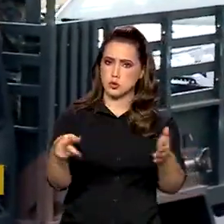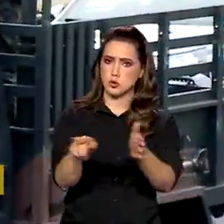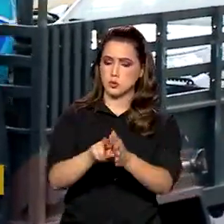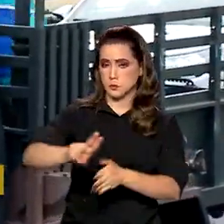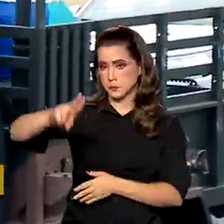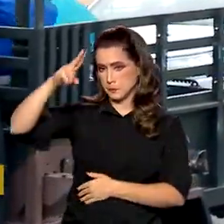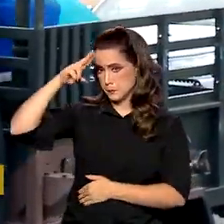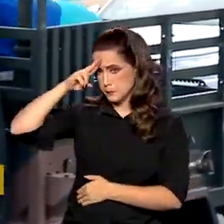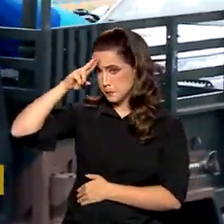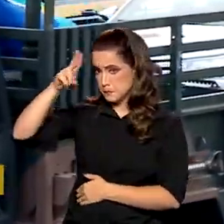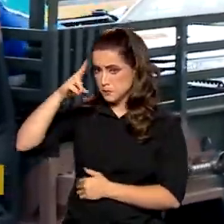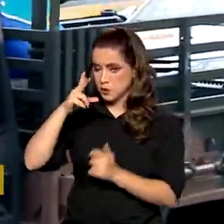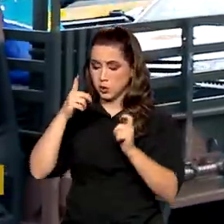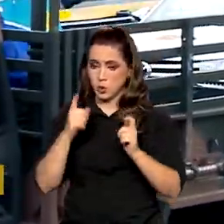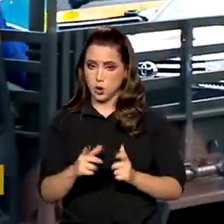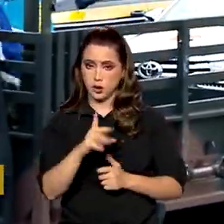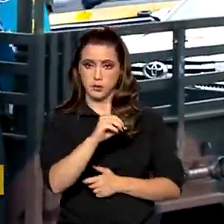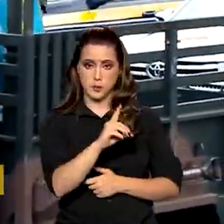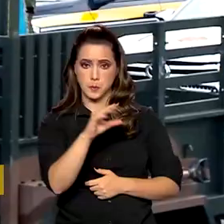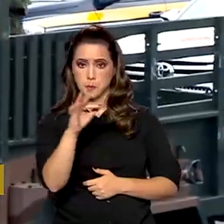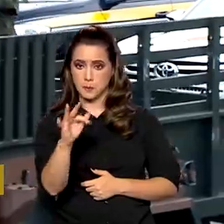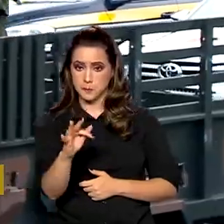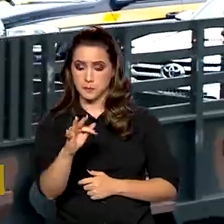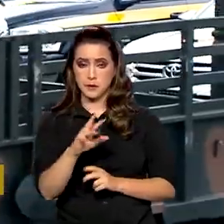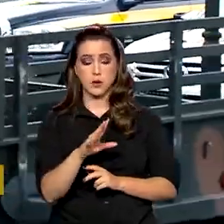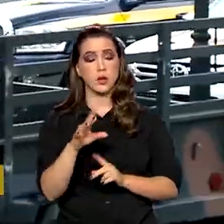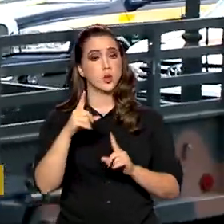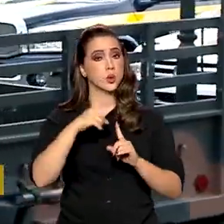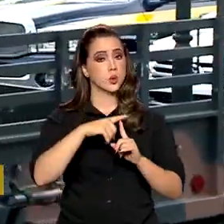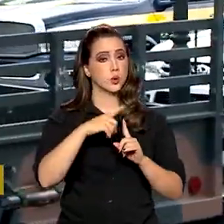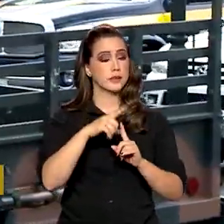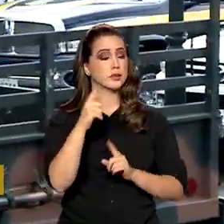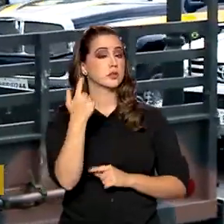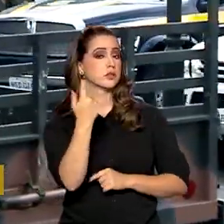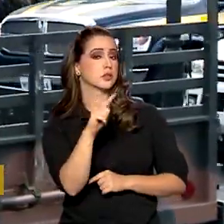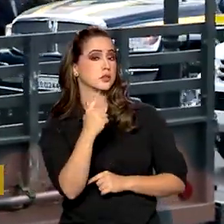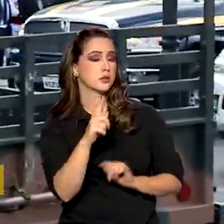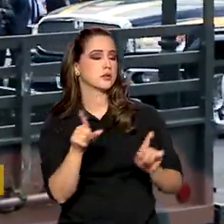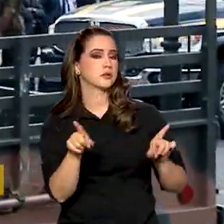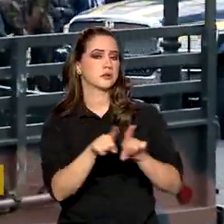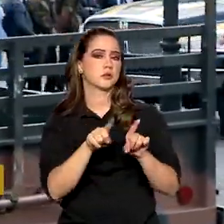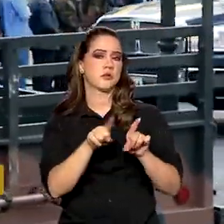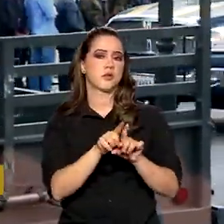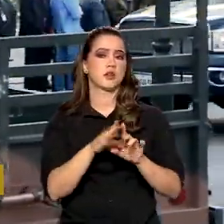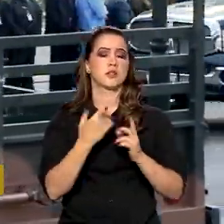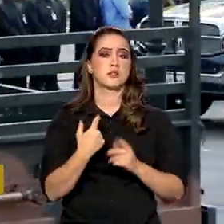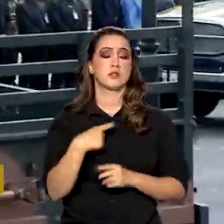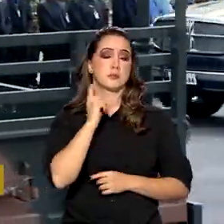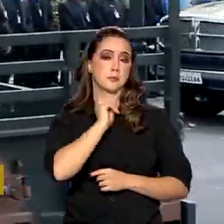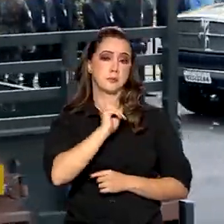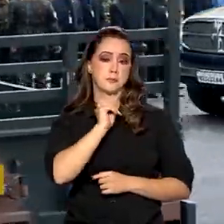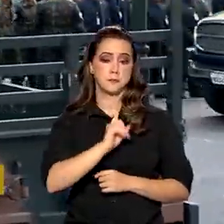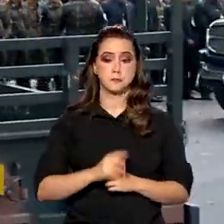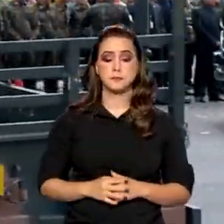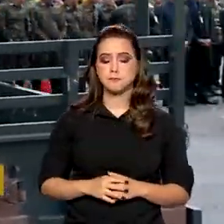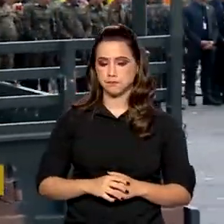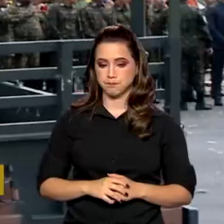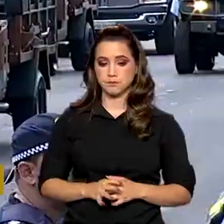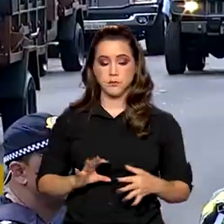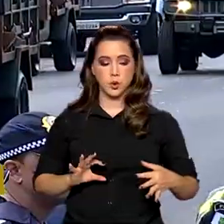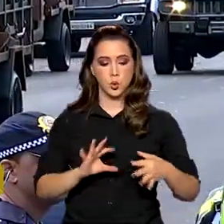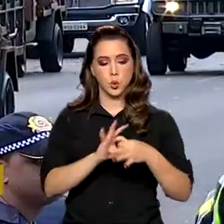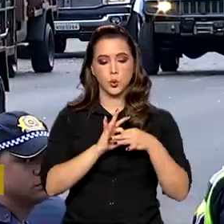Exército sediadas no Distrito Federal, Tocantins, Goiás e na região do Triângulo Mineiro. Integram